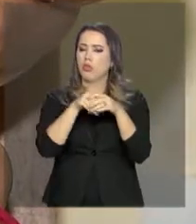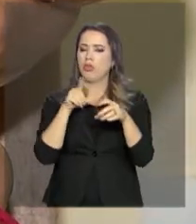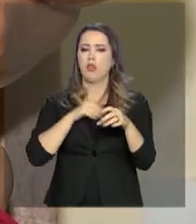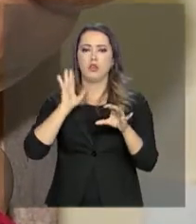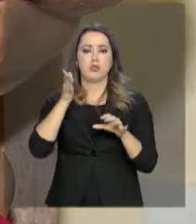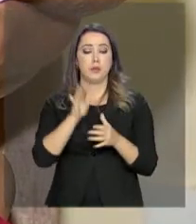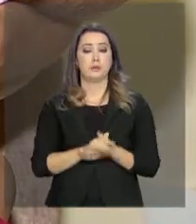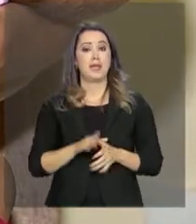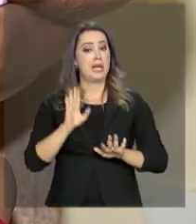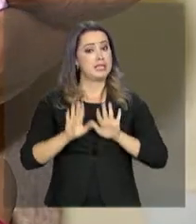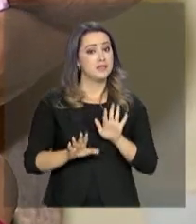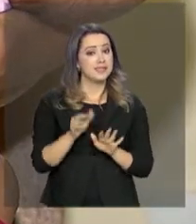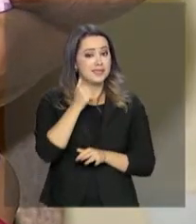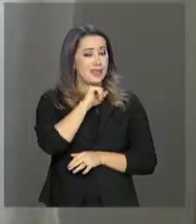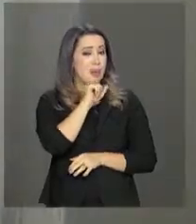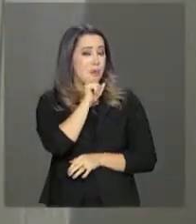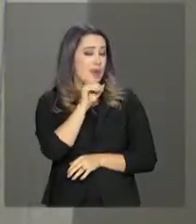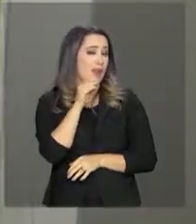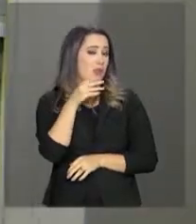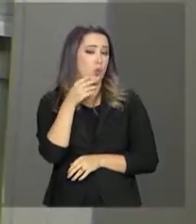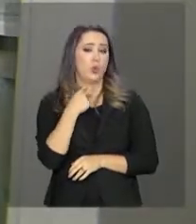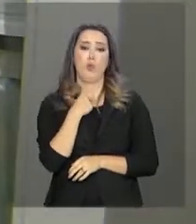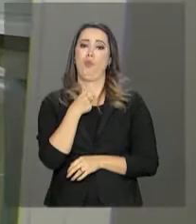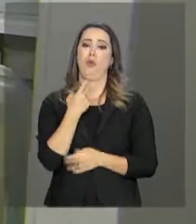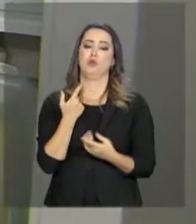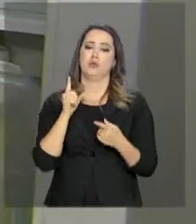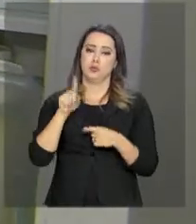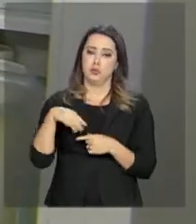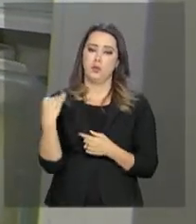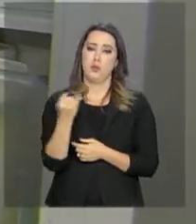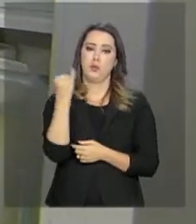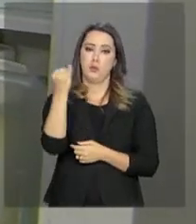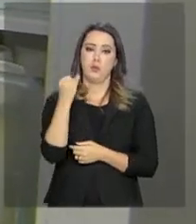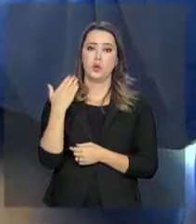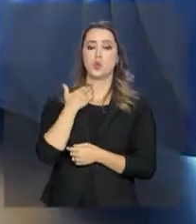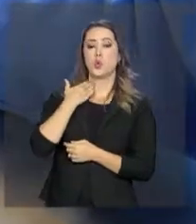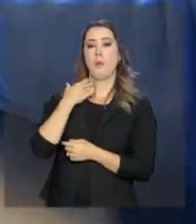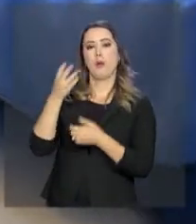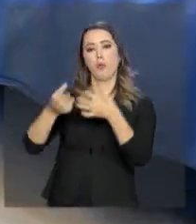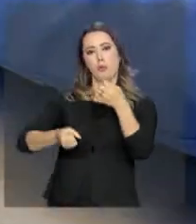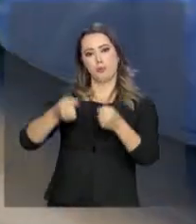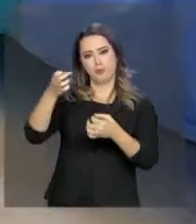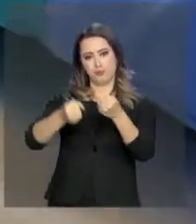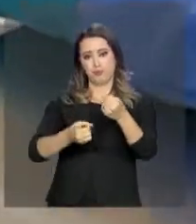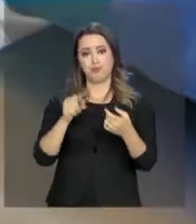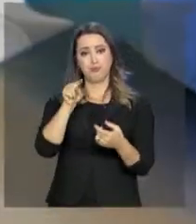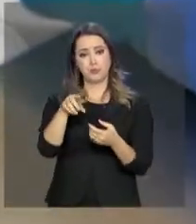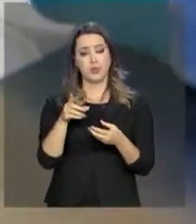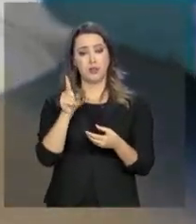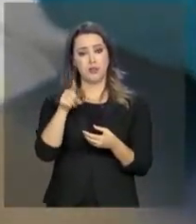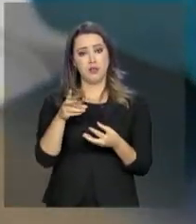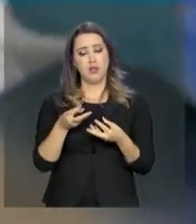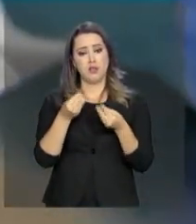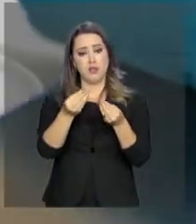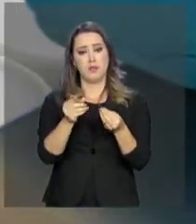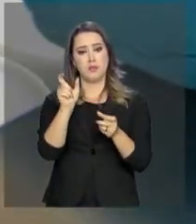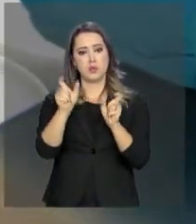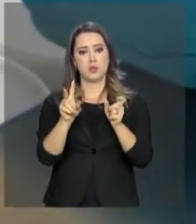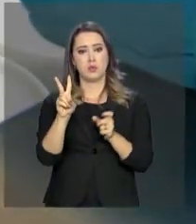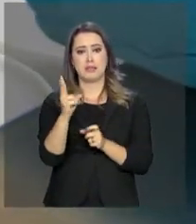algumas mulheres não podem amamentar daí a importância dos bancos de leite é a eles que portadores do vírus hiv e